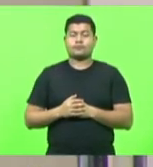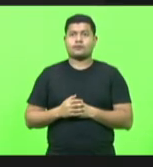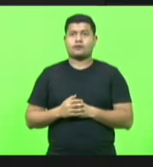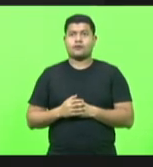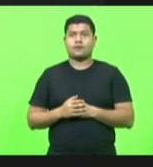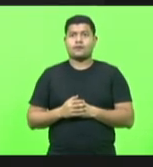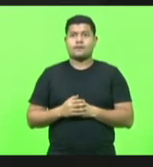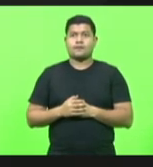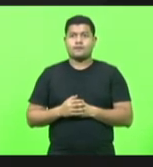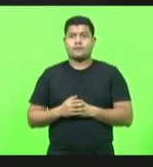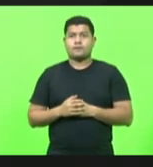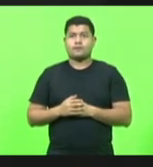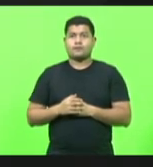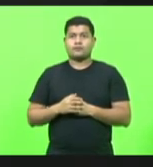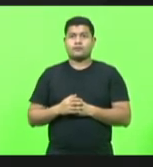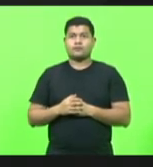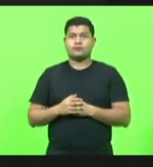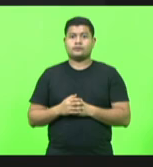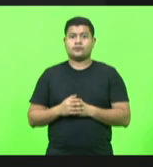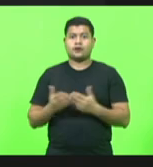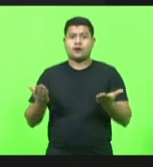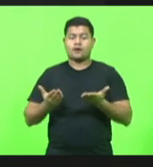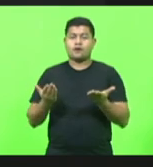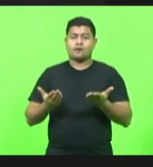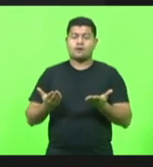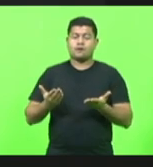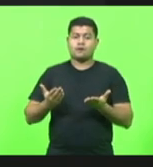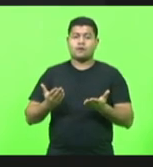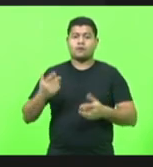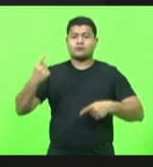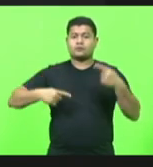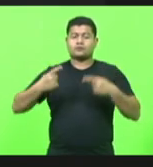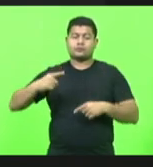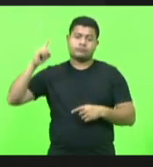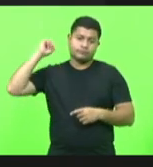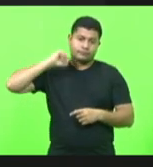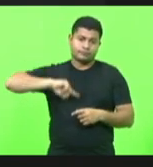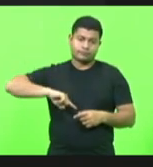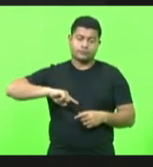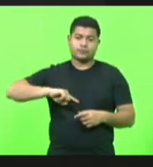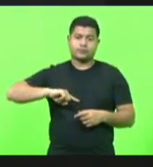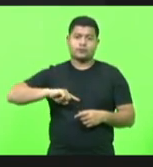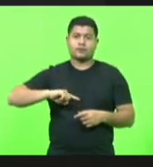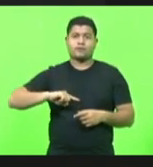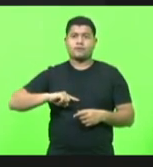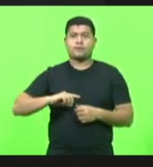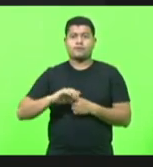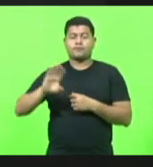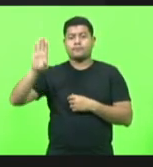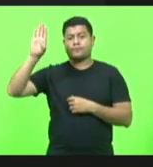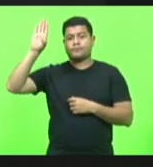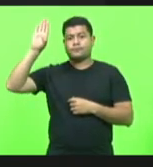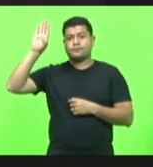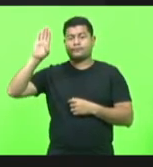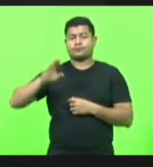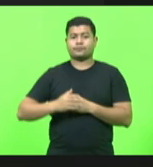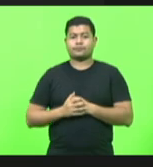presidente. Na sequência, deputado. Na sequência, ouço o deputado Kennedy. Deputado Silvio Devec.